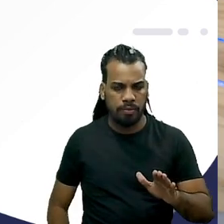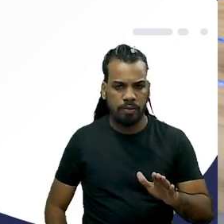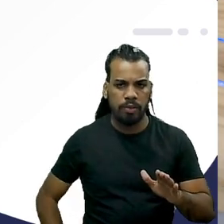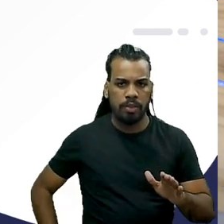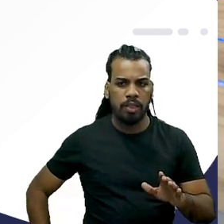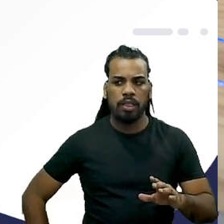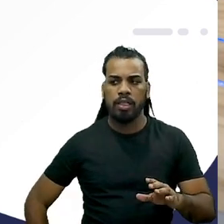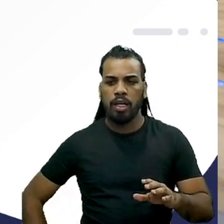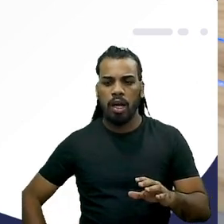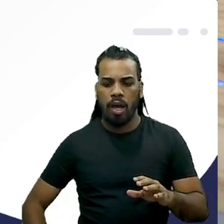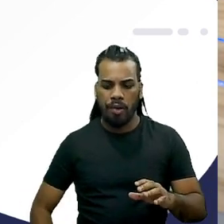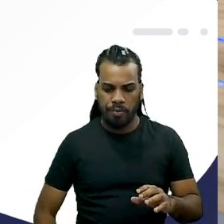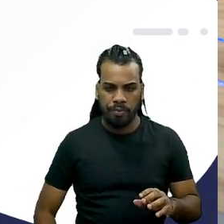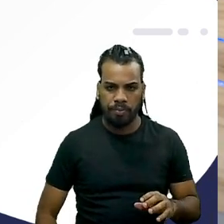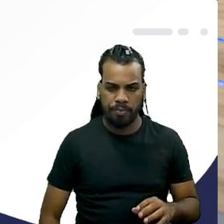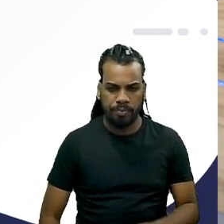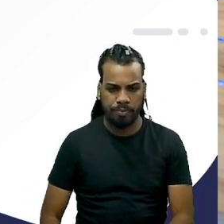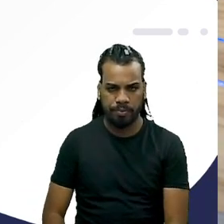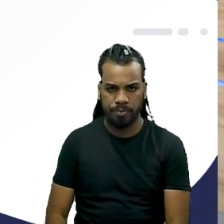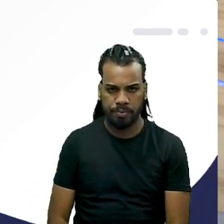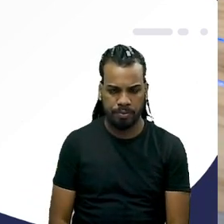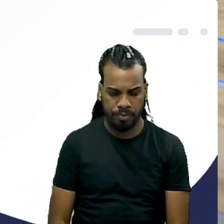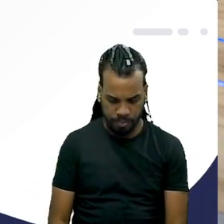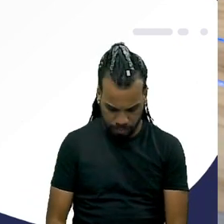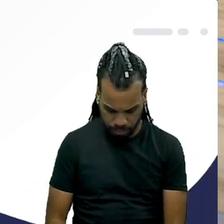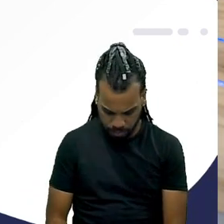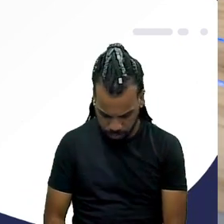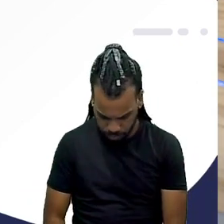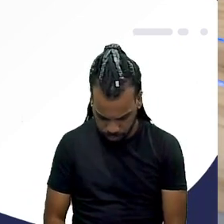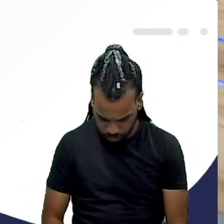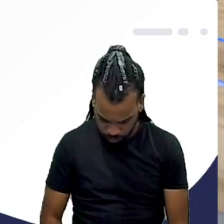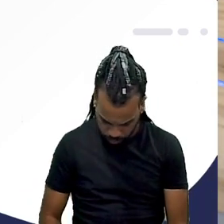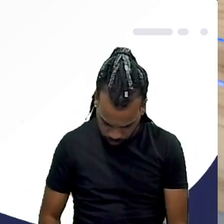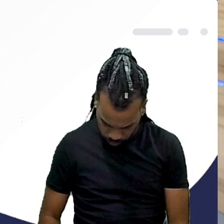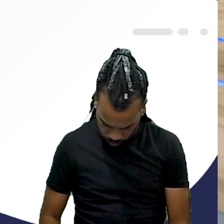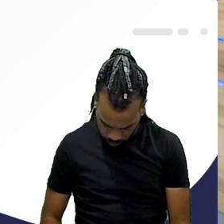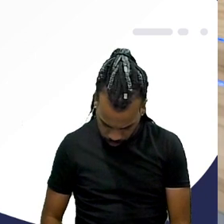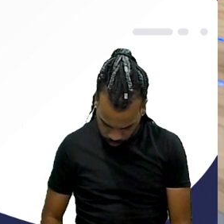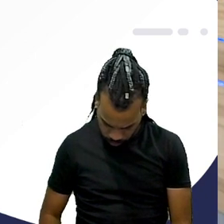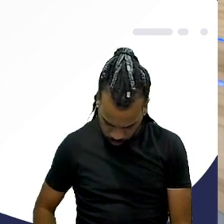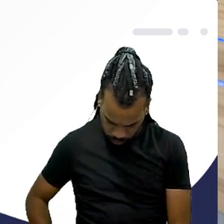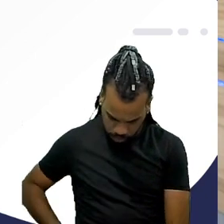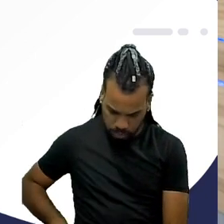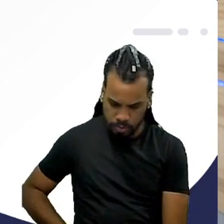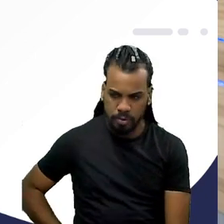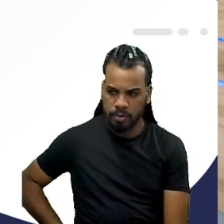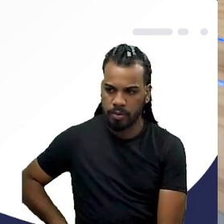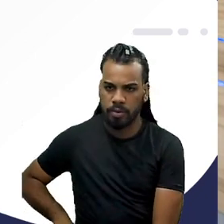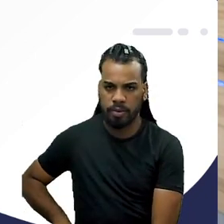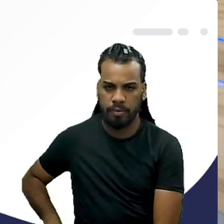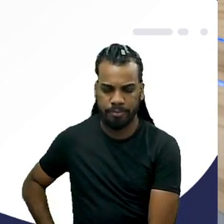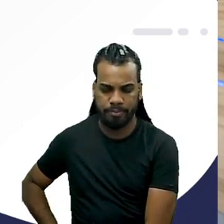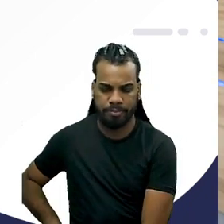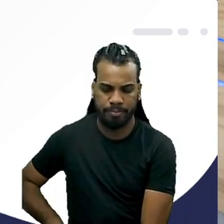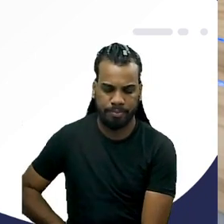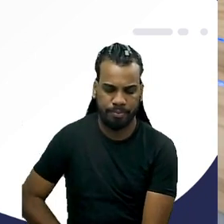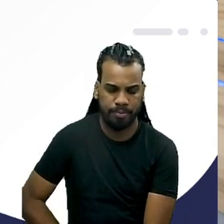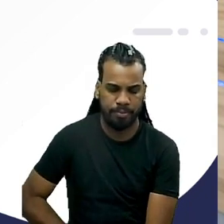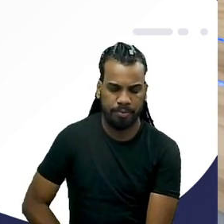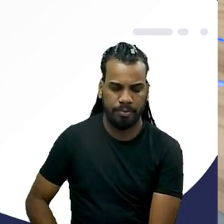é um conceito interessante, ó. Disciplina, as finanças pessoais. Disciplina que estuda a aplicação de